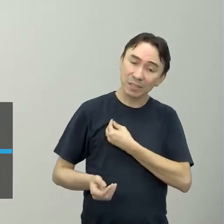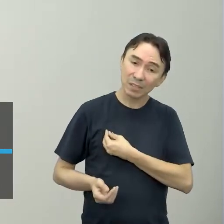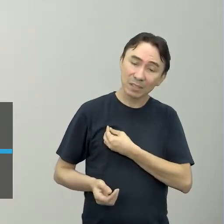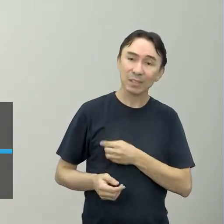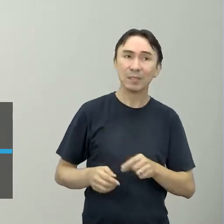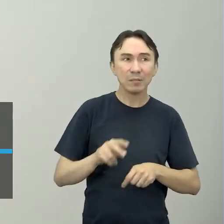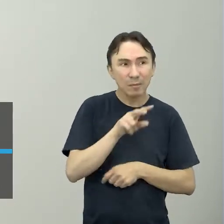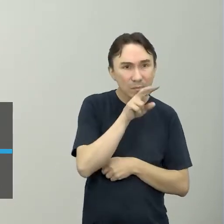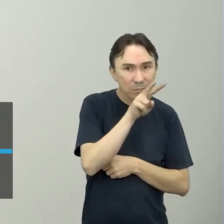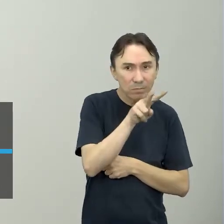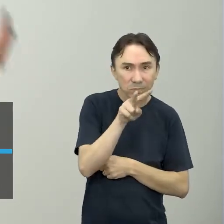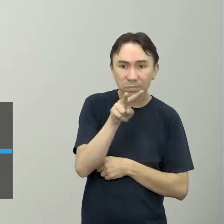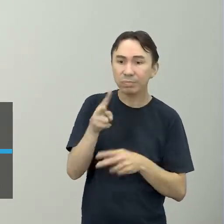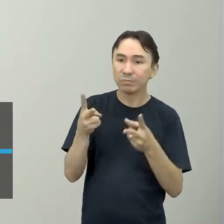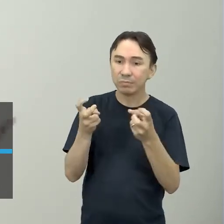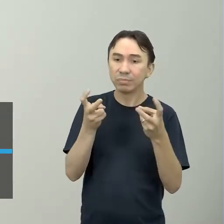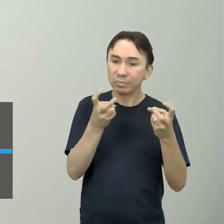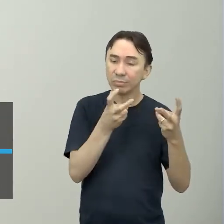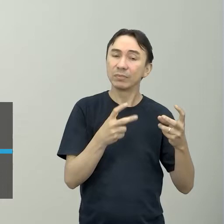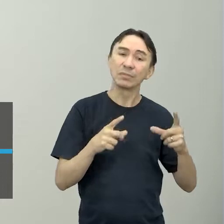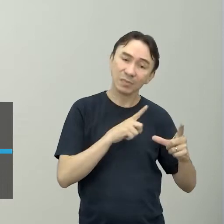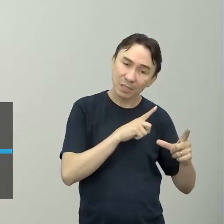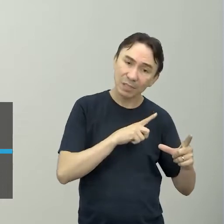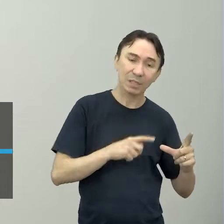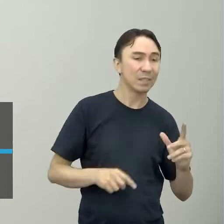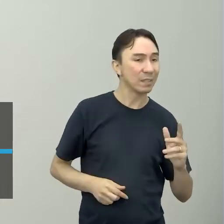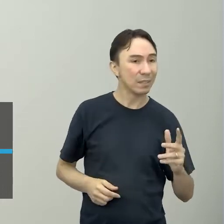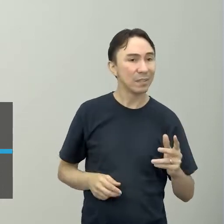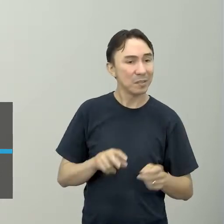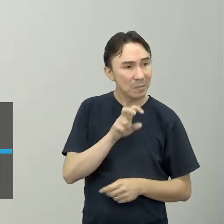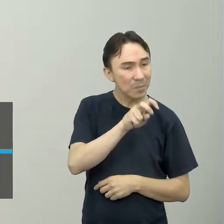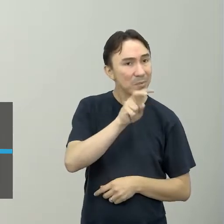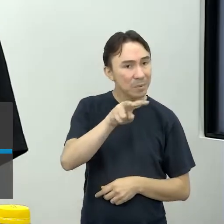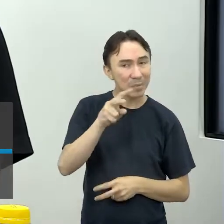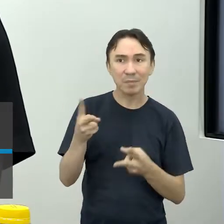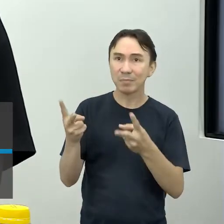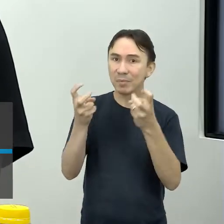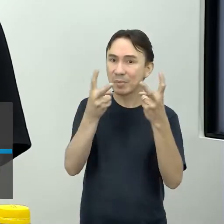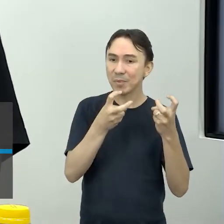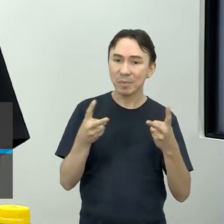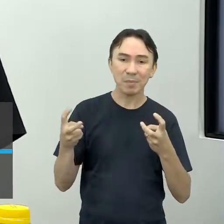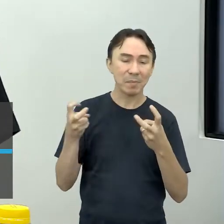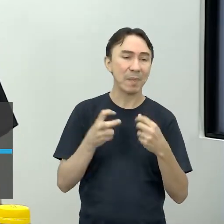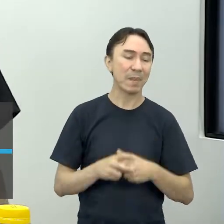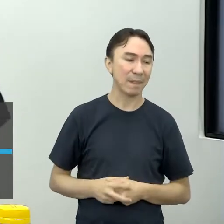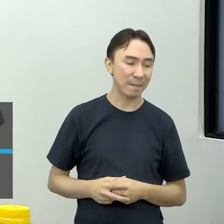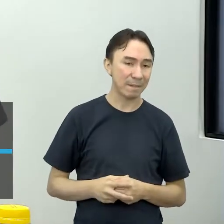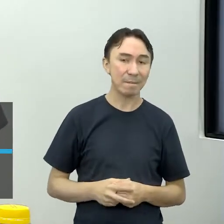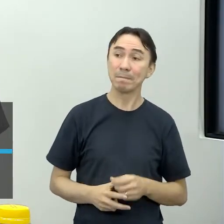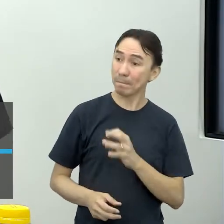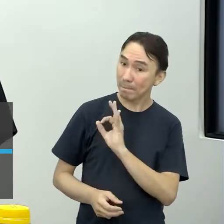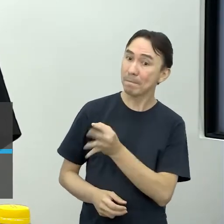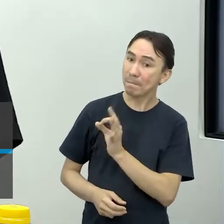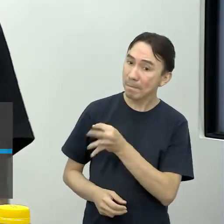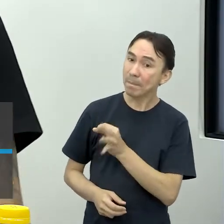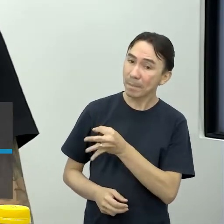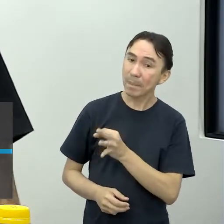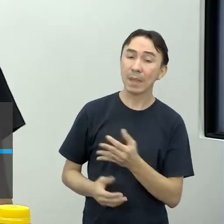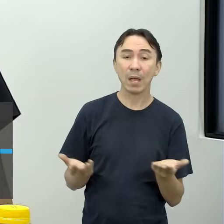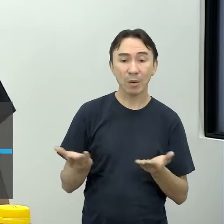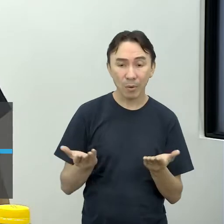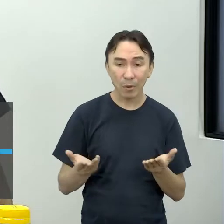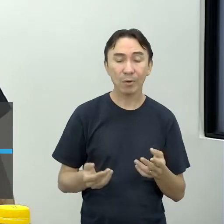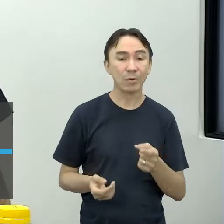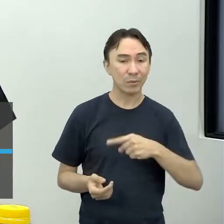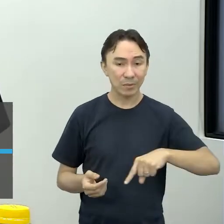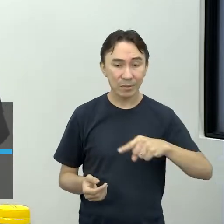a perceber cada vez mais como essas coisas estão acontecendo ao seu redor, né? Sim, exatamente. A gente vai ver, neste primeiro momento, os hábitos de